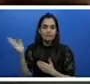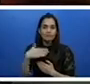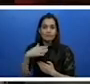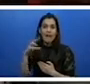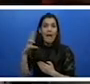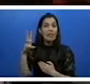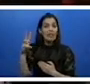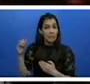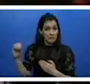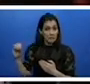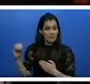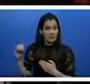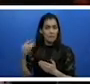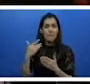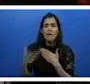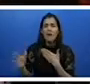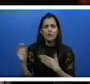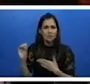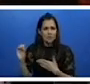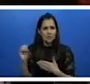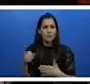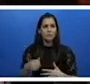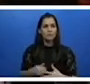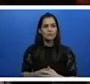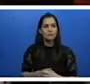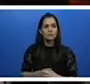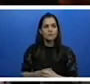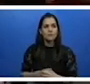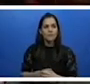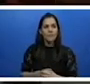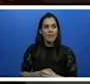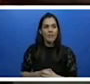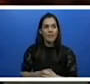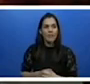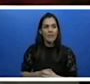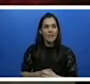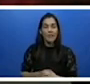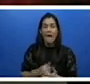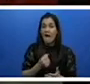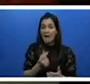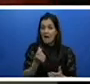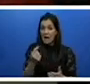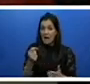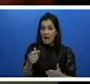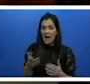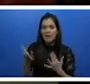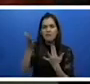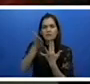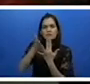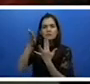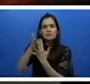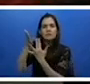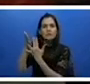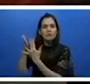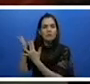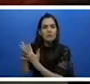numérica tem como primeiro número da sequência o 3. Cada intervalo mede